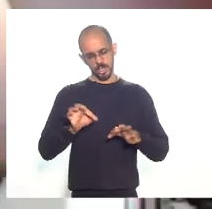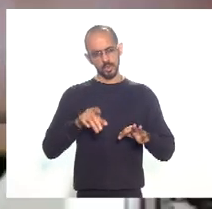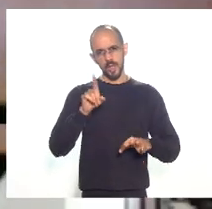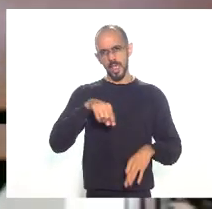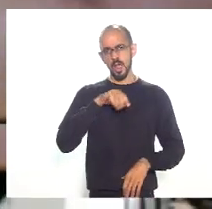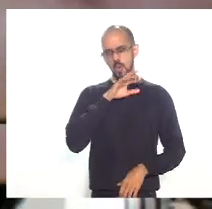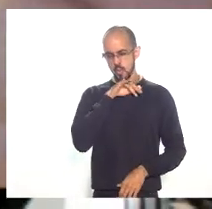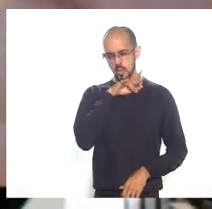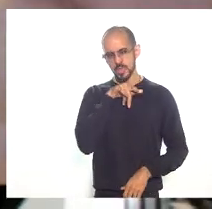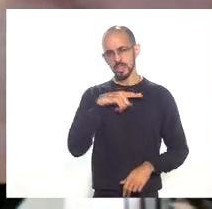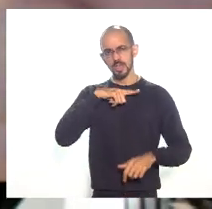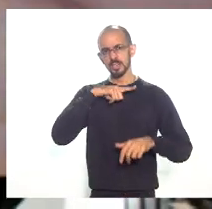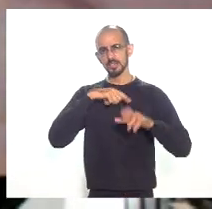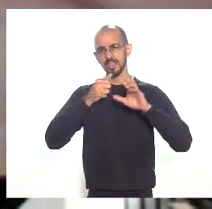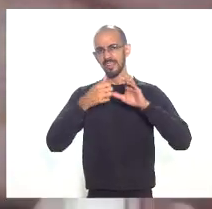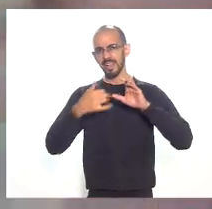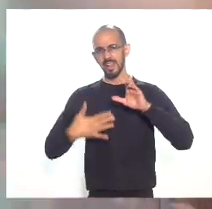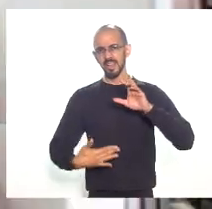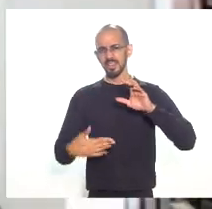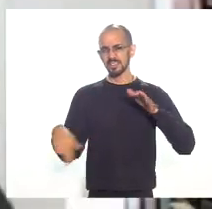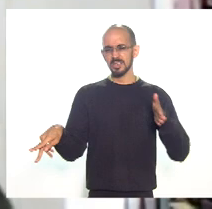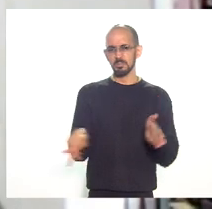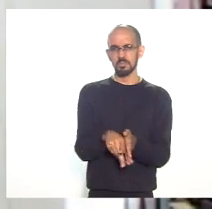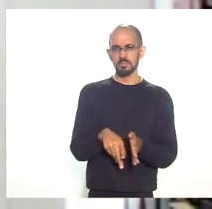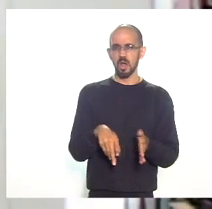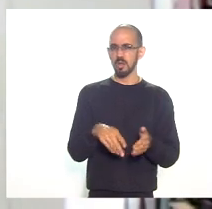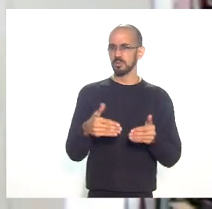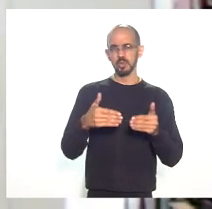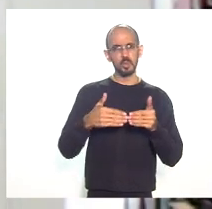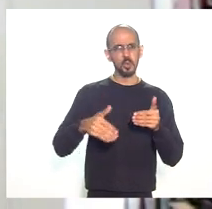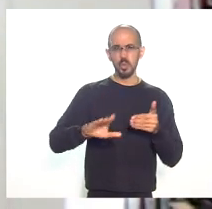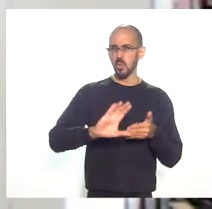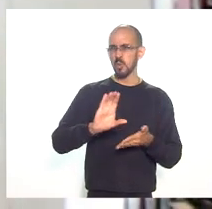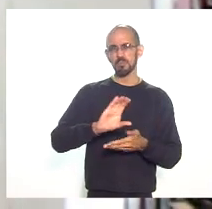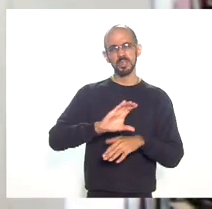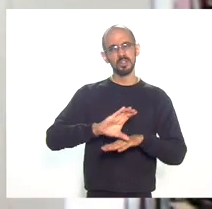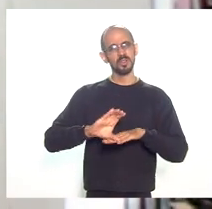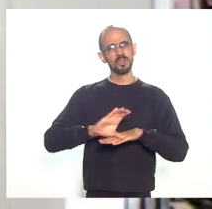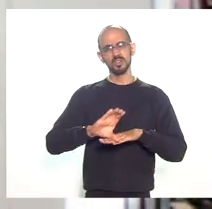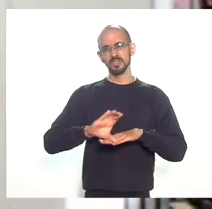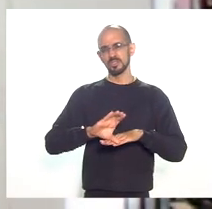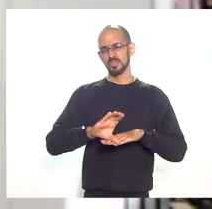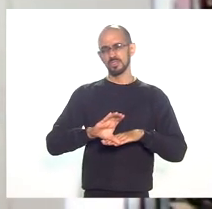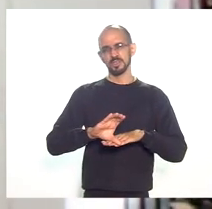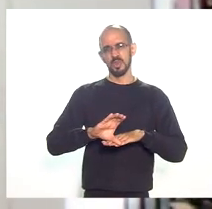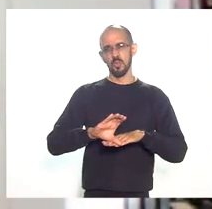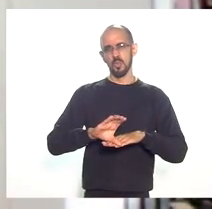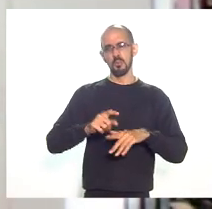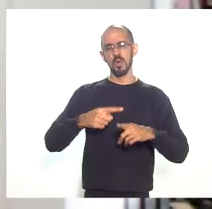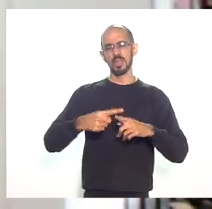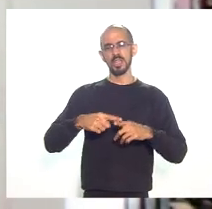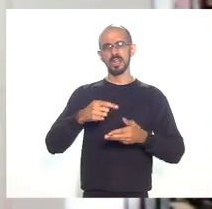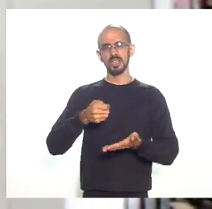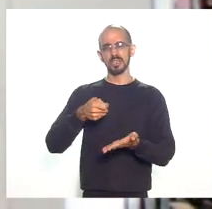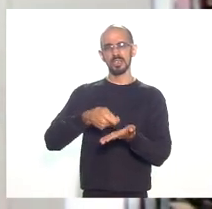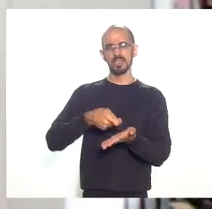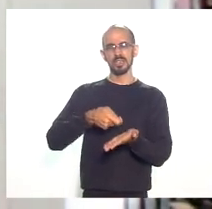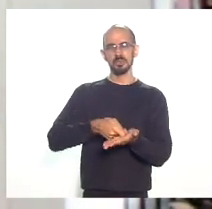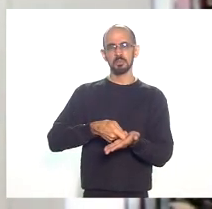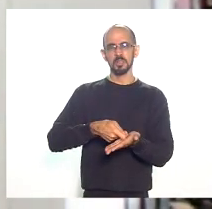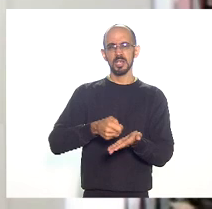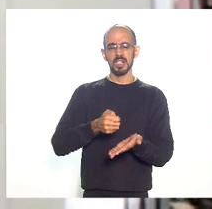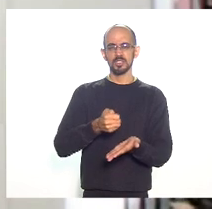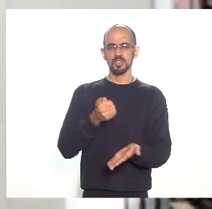ele tem aspectos graves de inconstitucionalidade porque ele cria obrigações de pagamentos de taxas